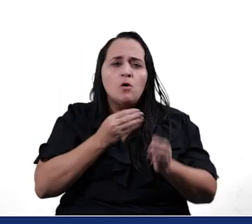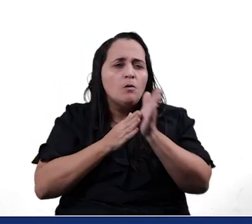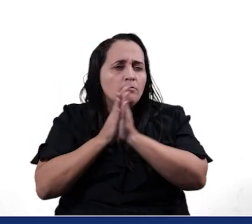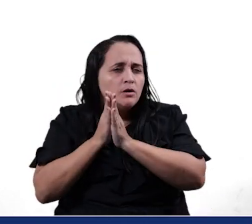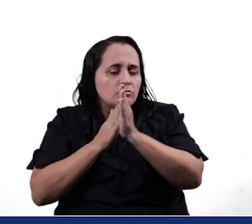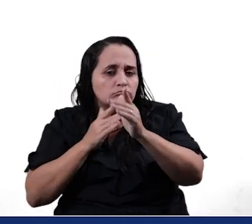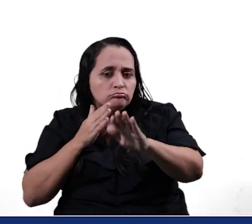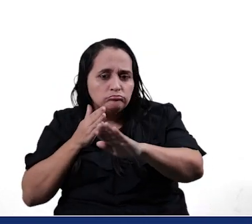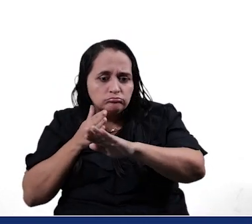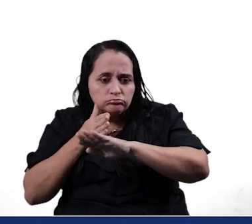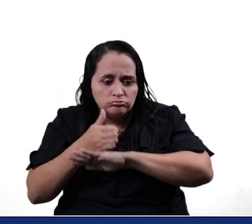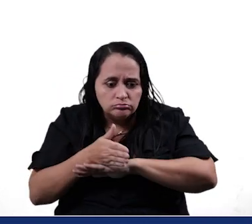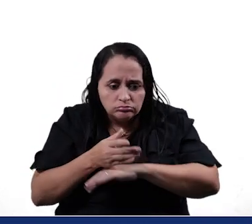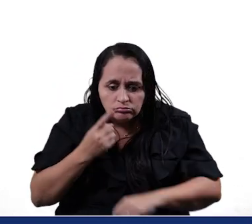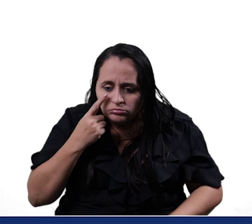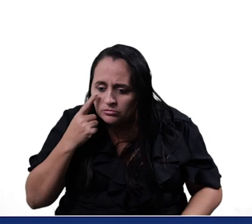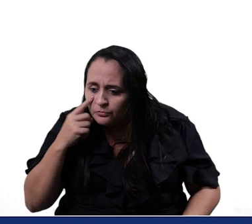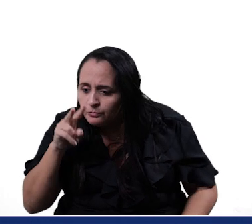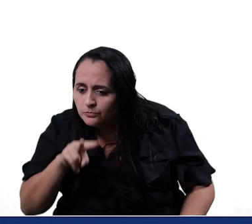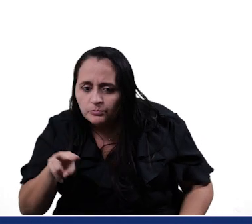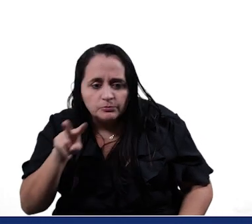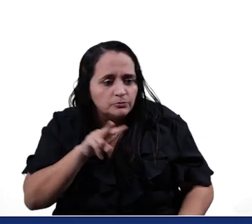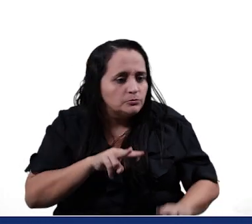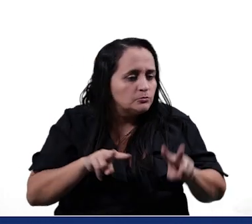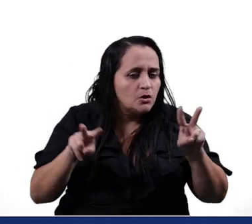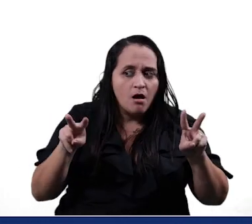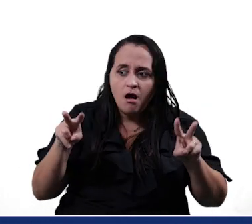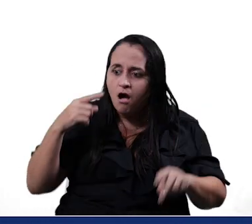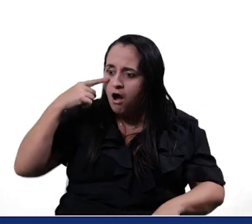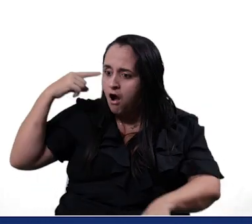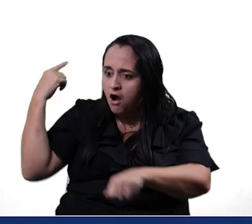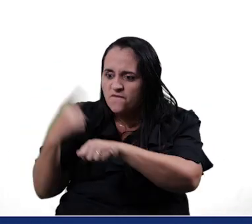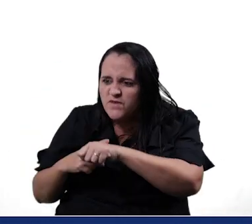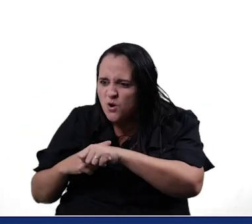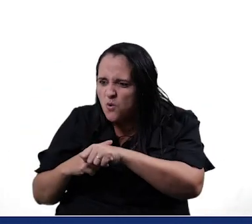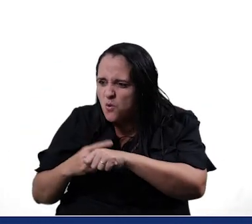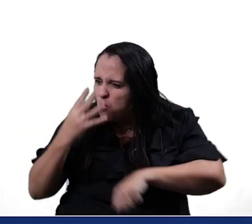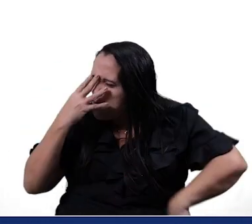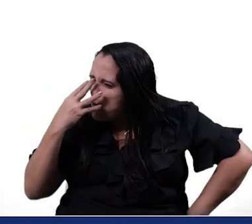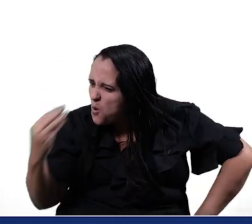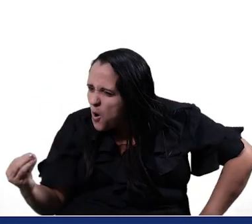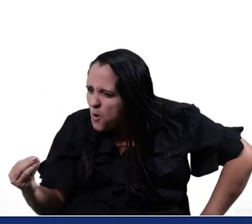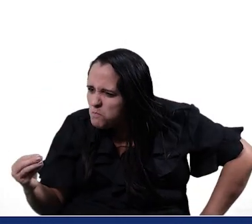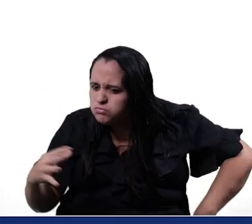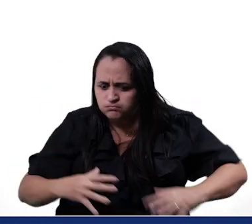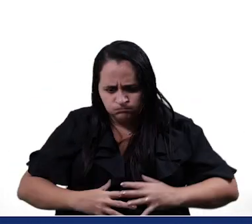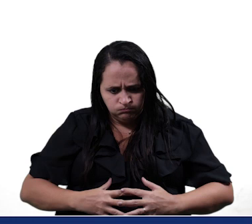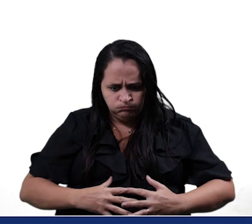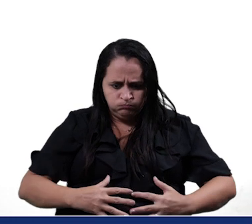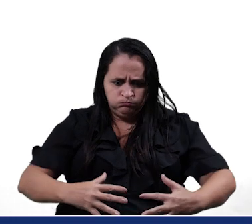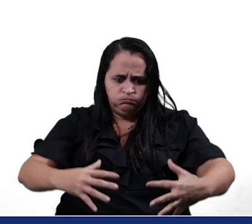resolve dar uma olhadinha. Ao entrar na casa, ele se depara com o lobo, com uma barriga